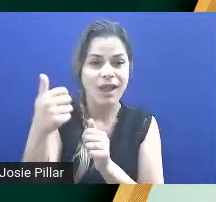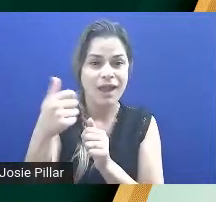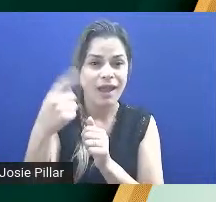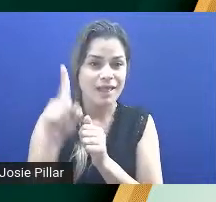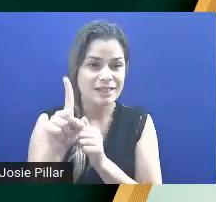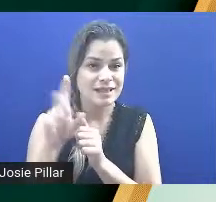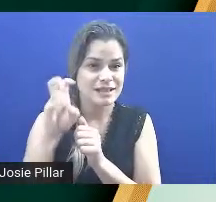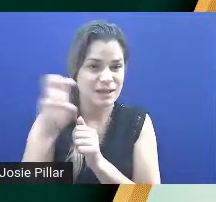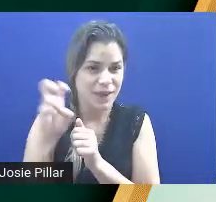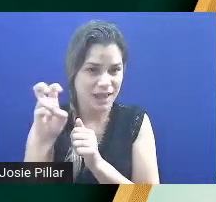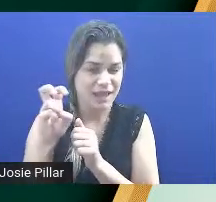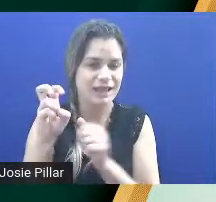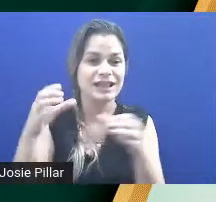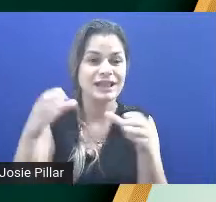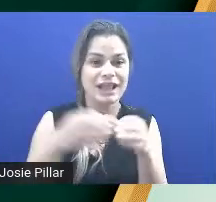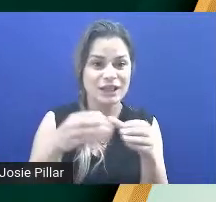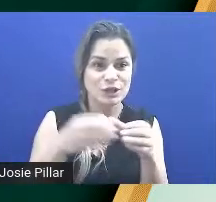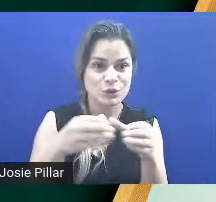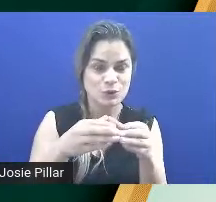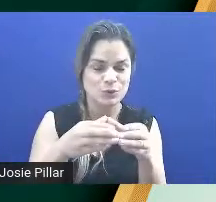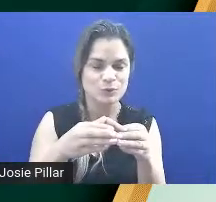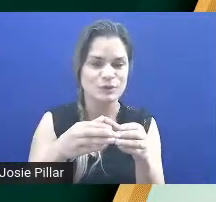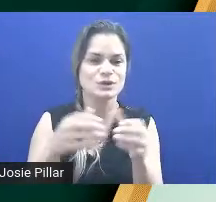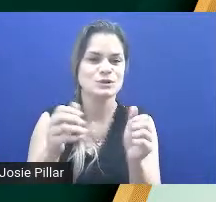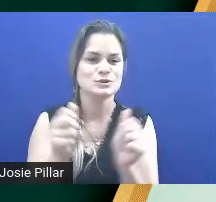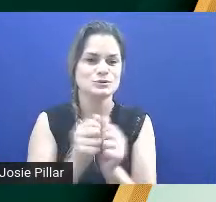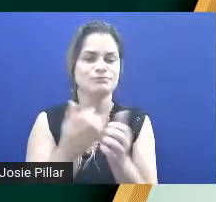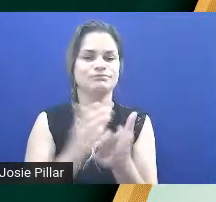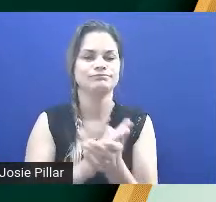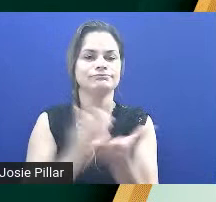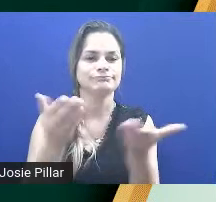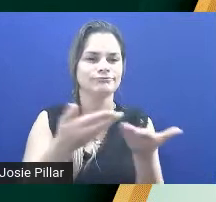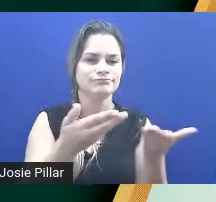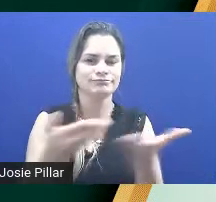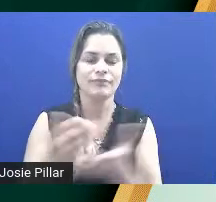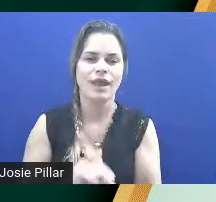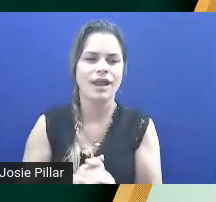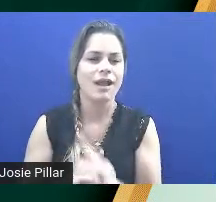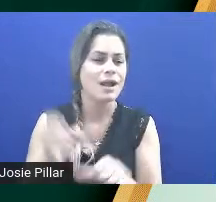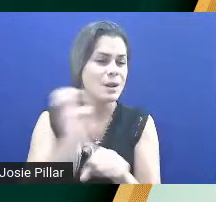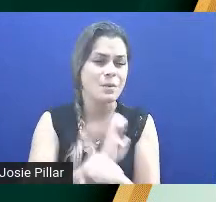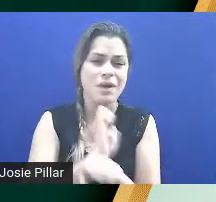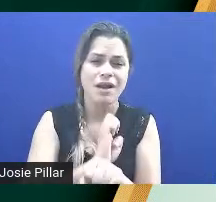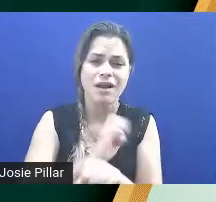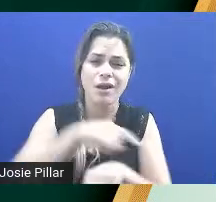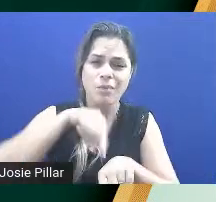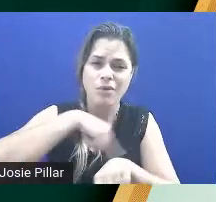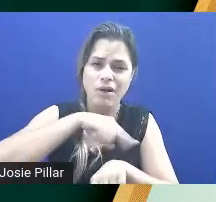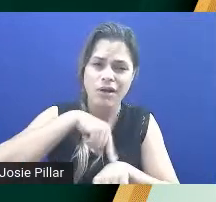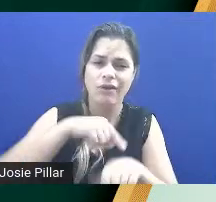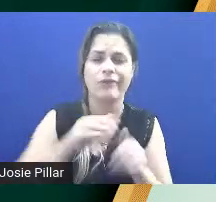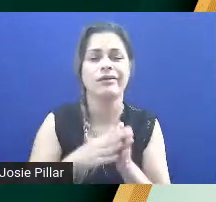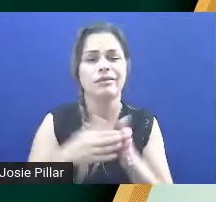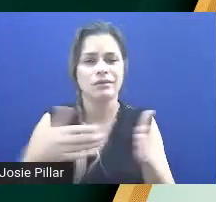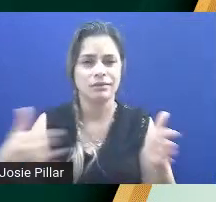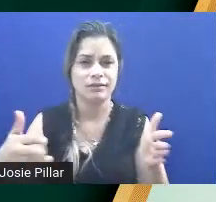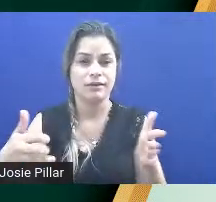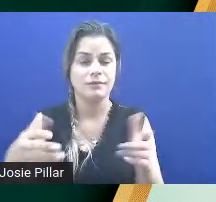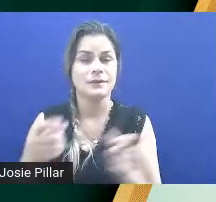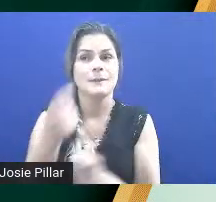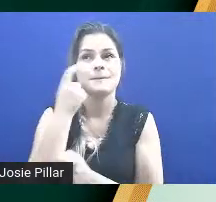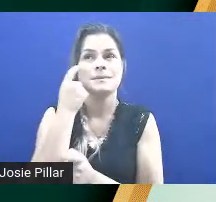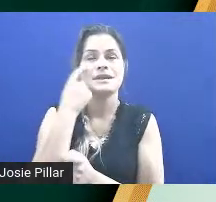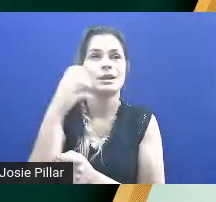qualquer semestre que fizesse matérias conosco. Esperamos durante muito tempo e criamos expectativas pelo 9º semestre,